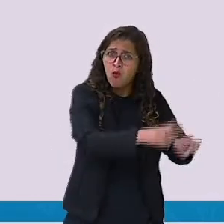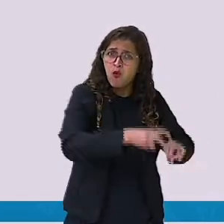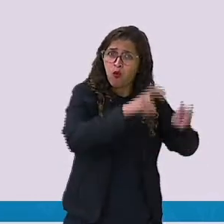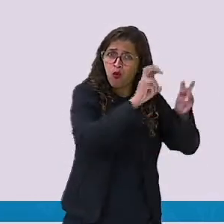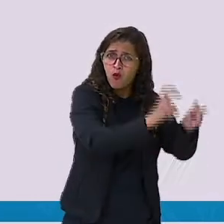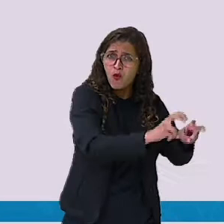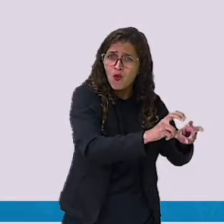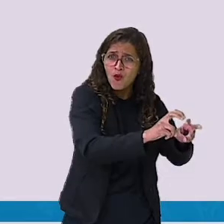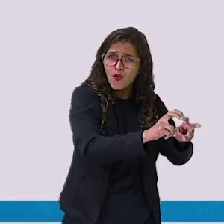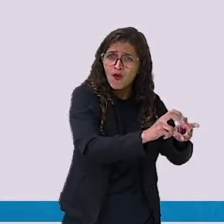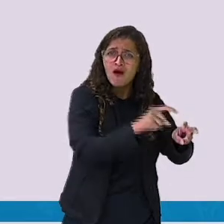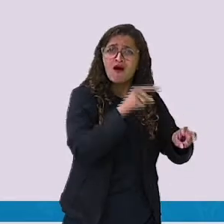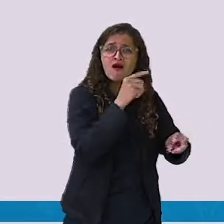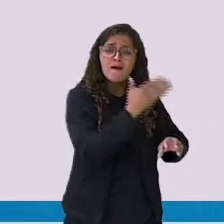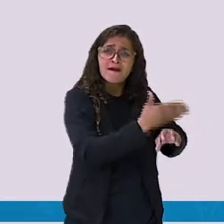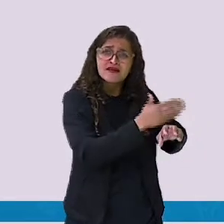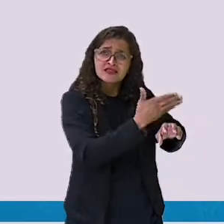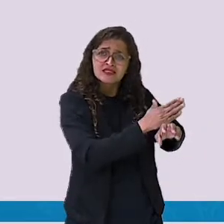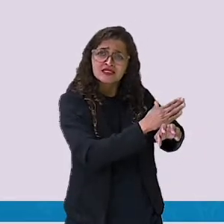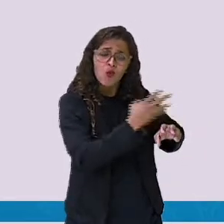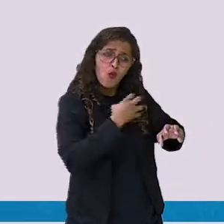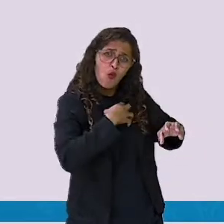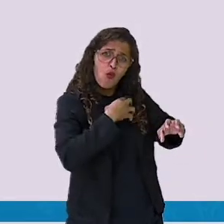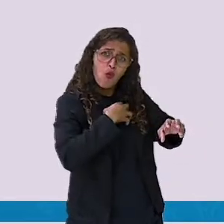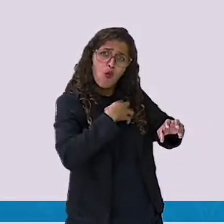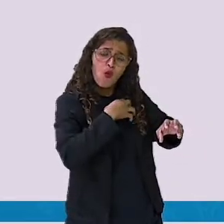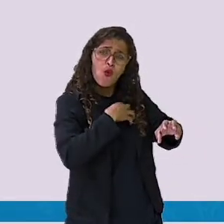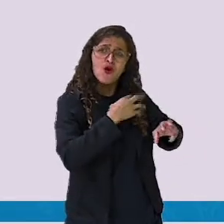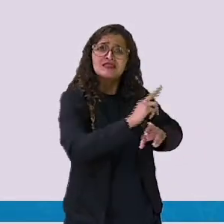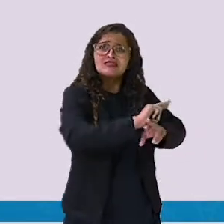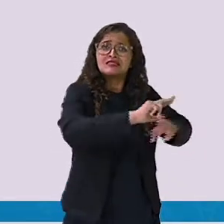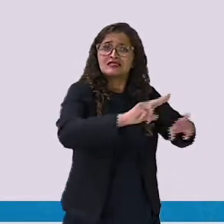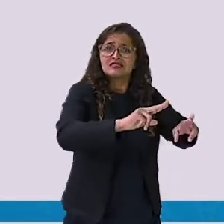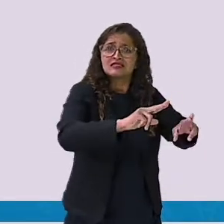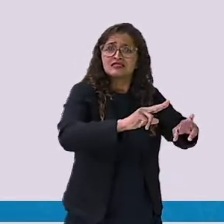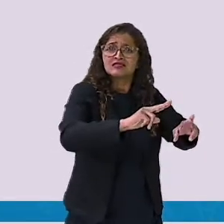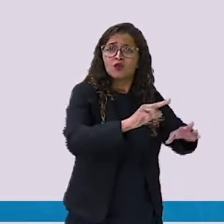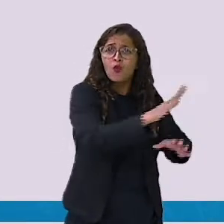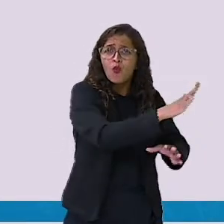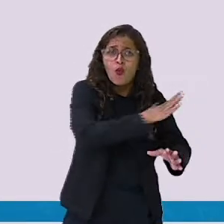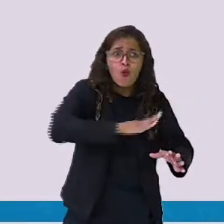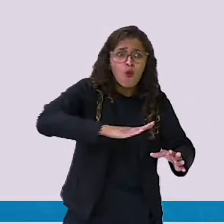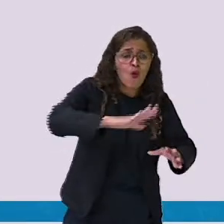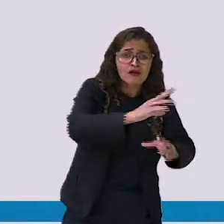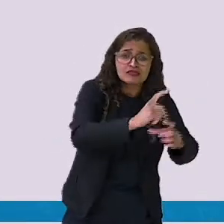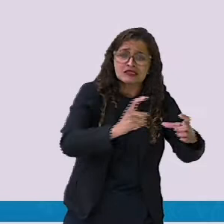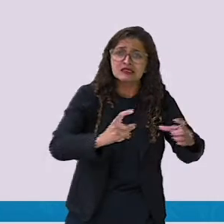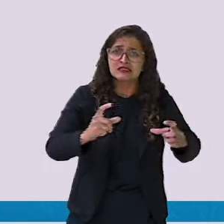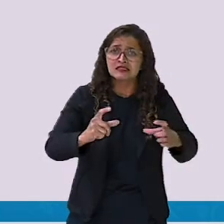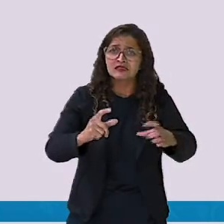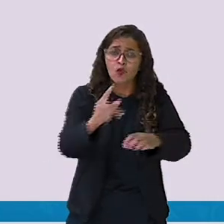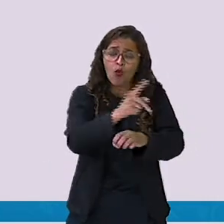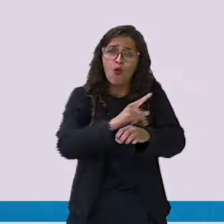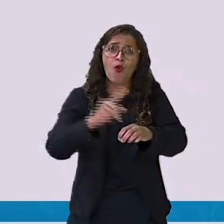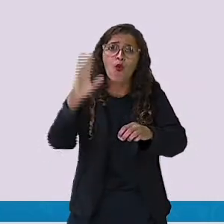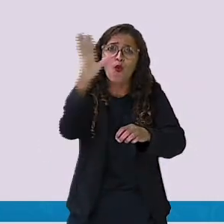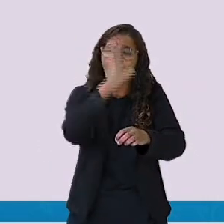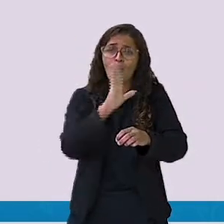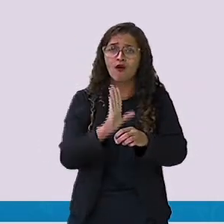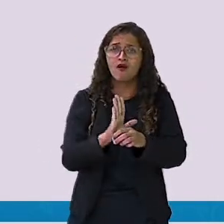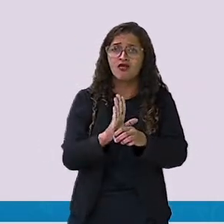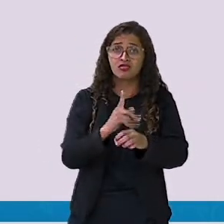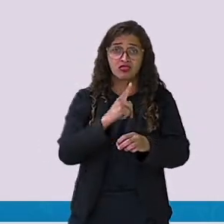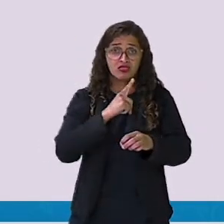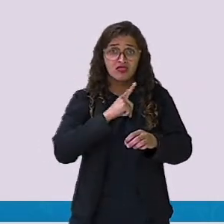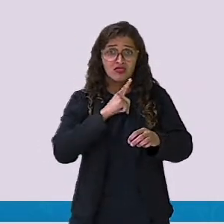maneiras diferentes entre as propriedades rurais do Brasil. Existem propriedades que